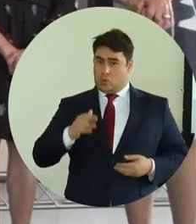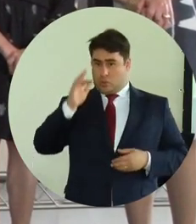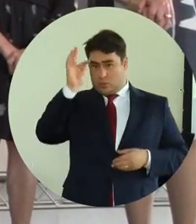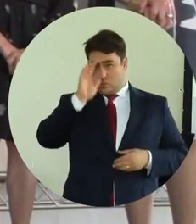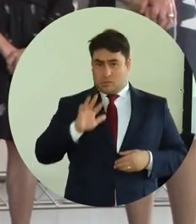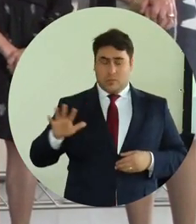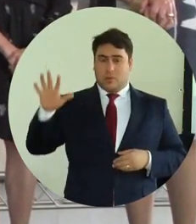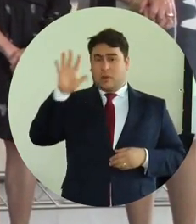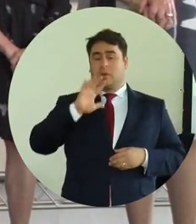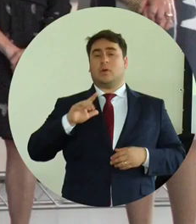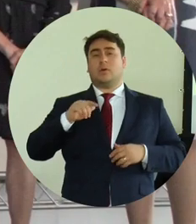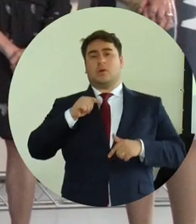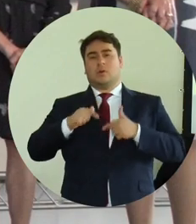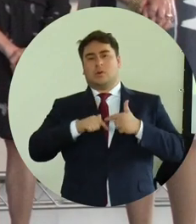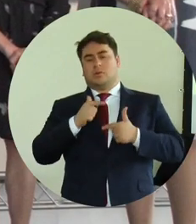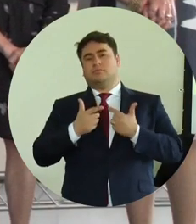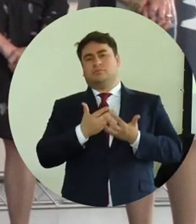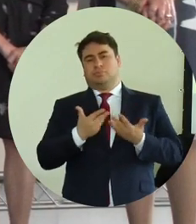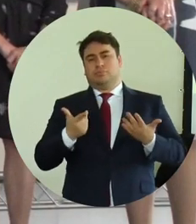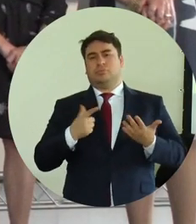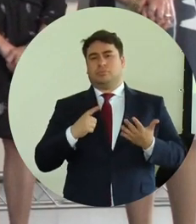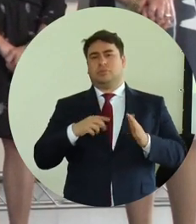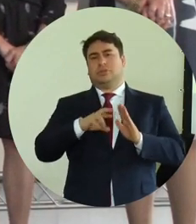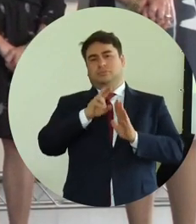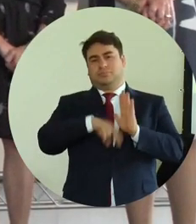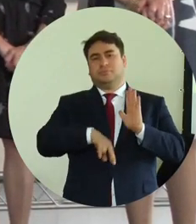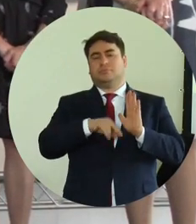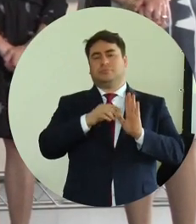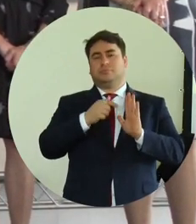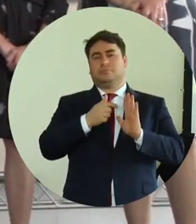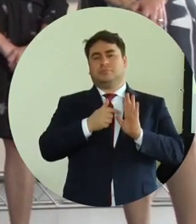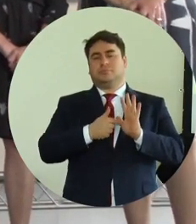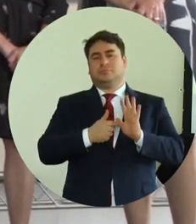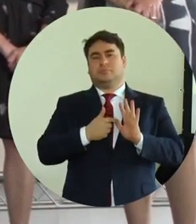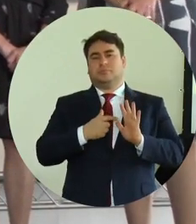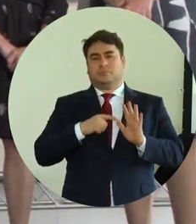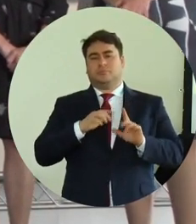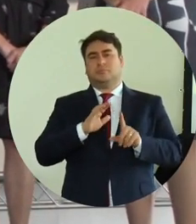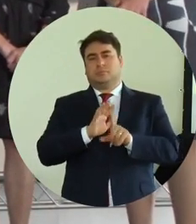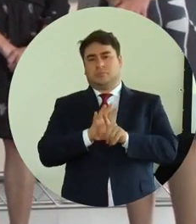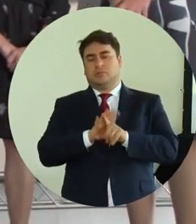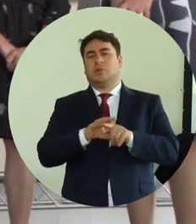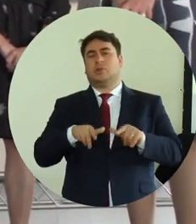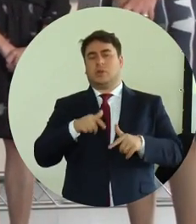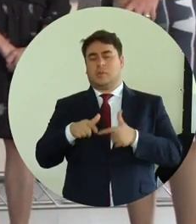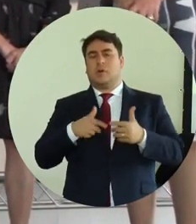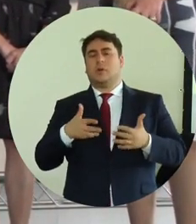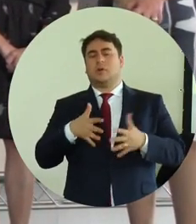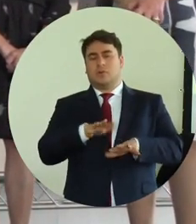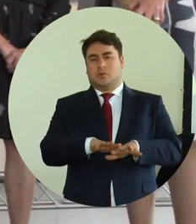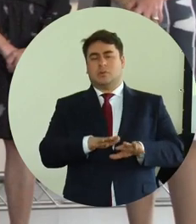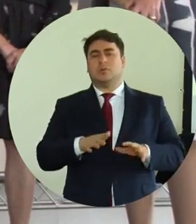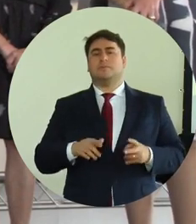acontecido uma série de regulamentações da Lei Brasileira da Inclusão,